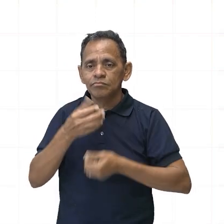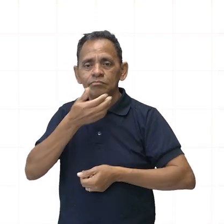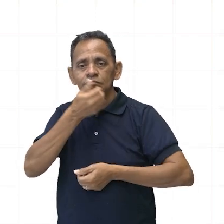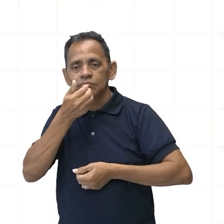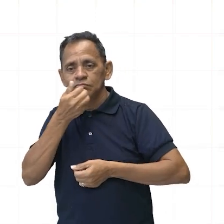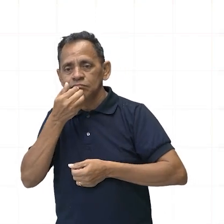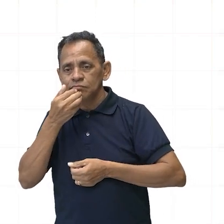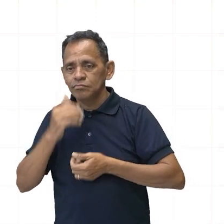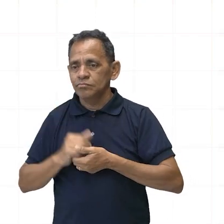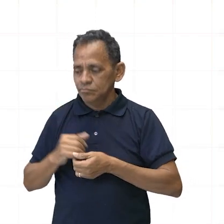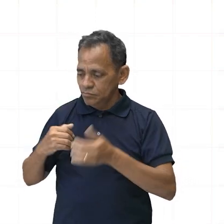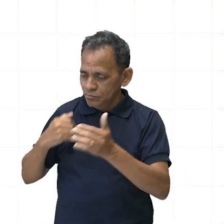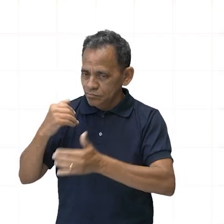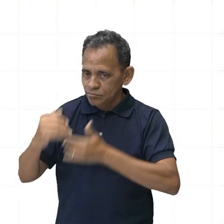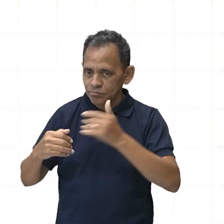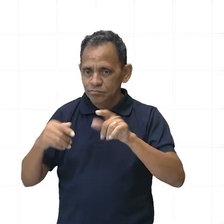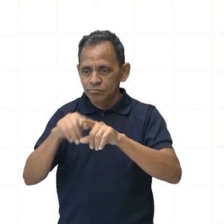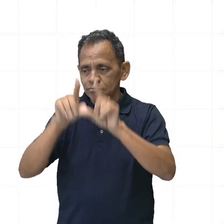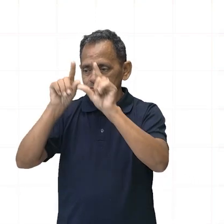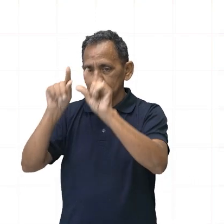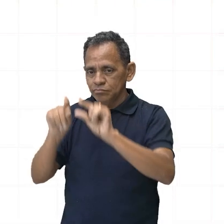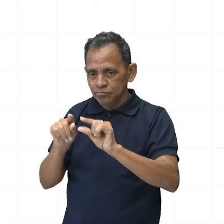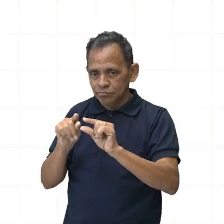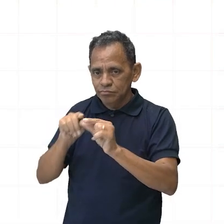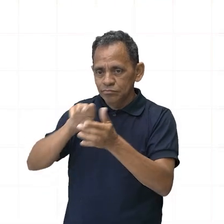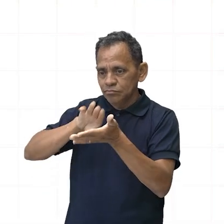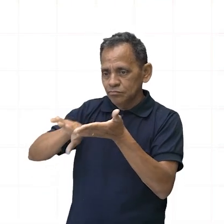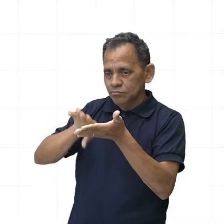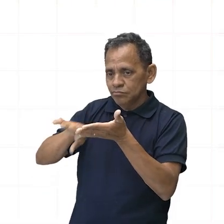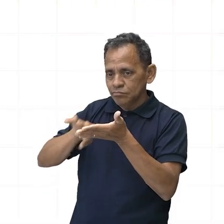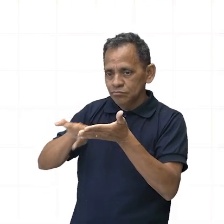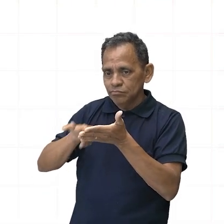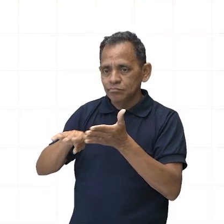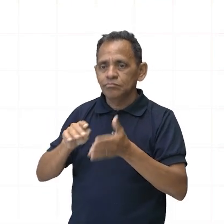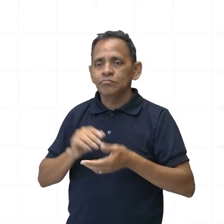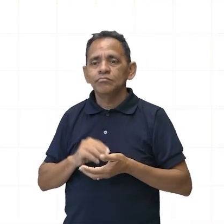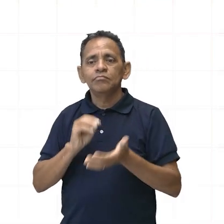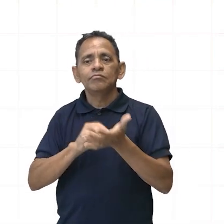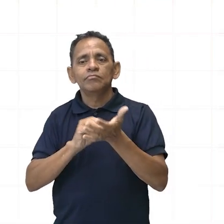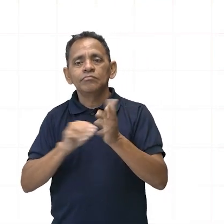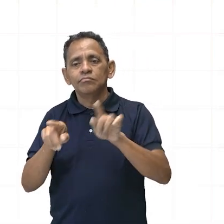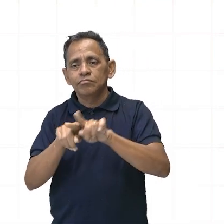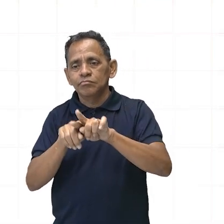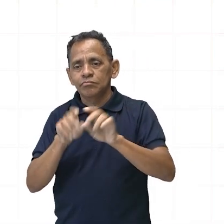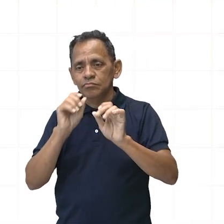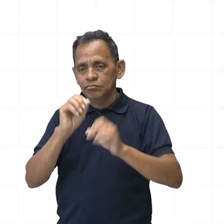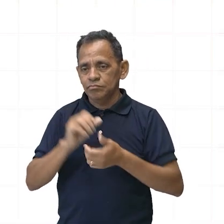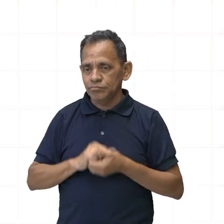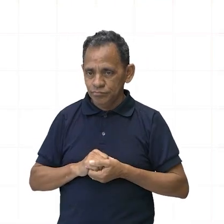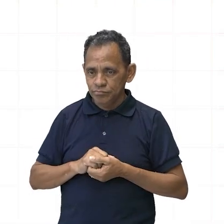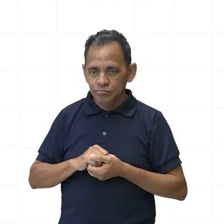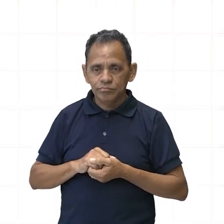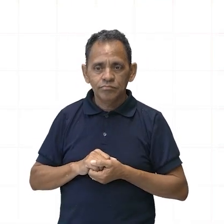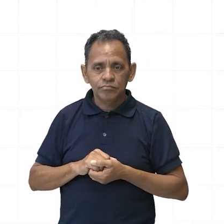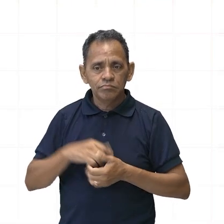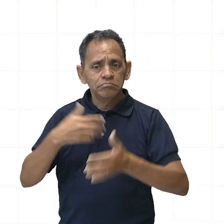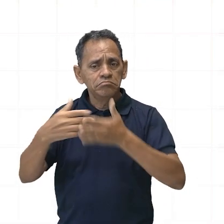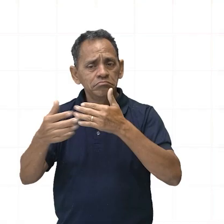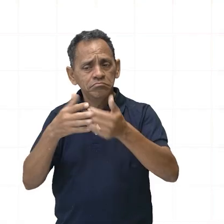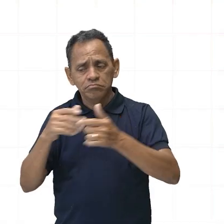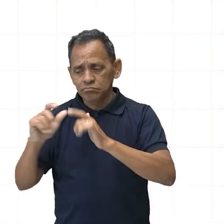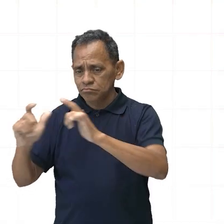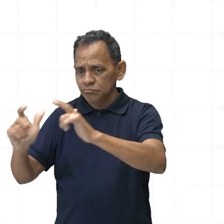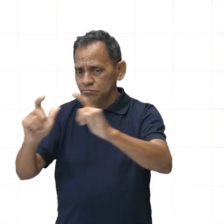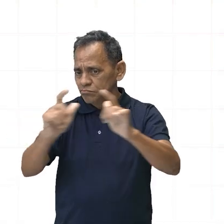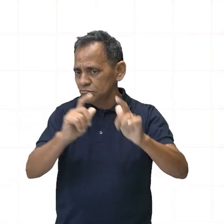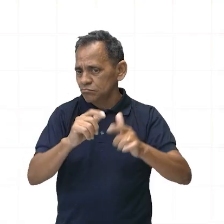desempenho e reduzindo o desperdício. E isso, para o processo de industrialização ou qualquer outro setor econômico, acabou